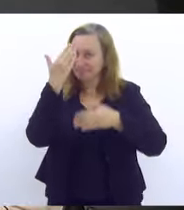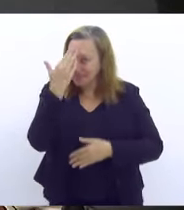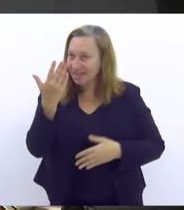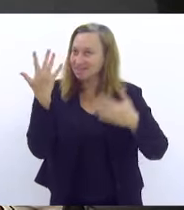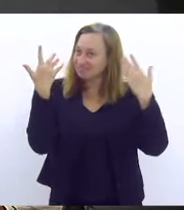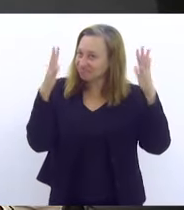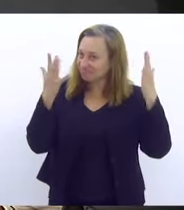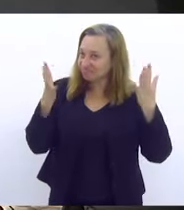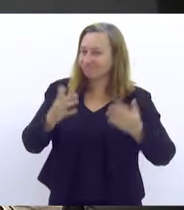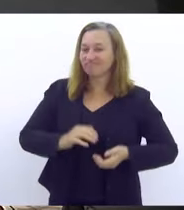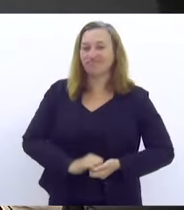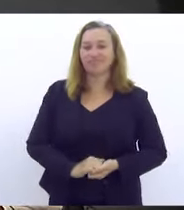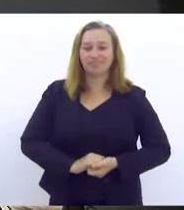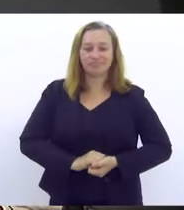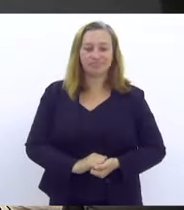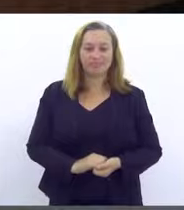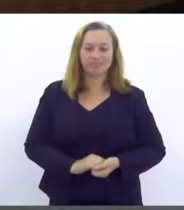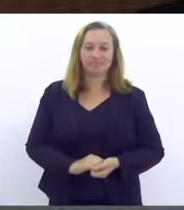obrigada.